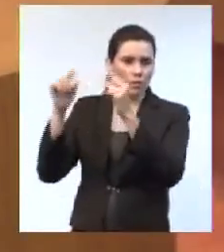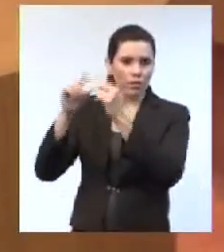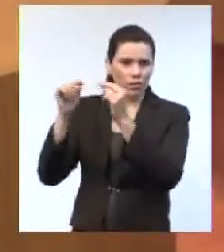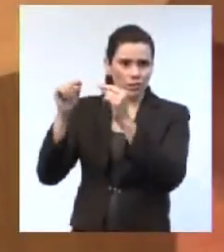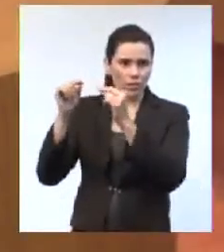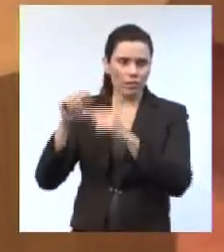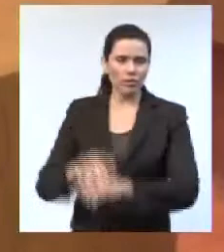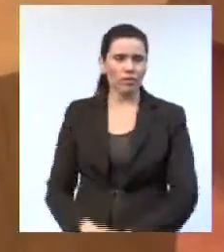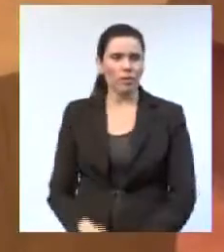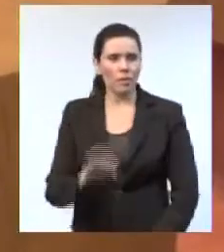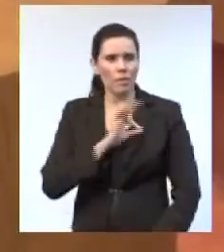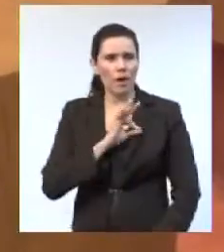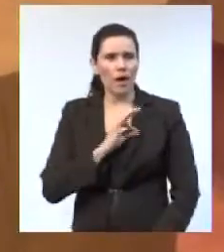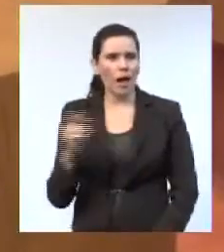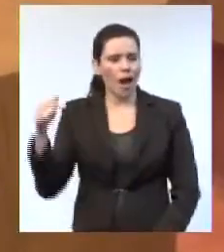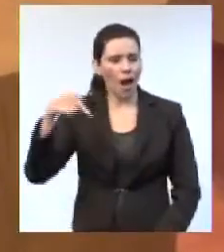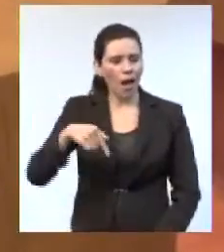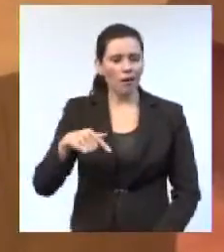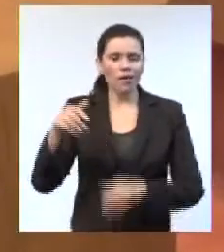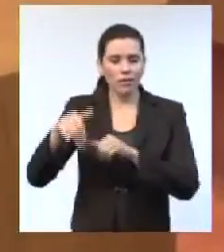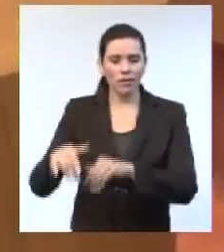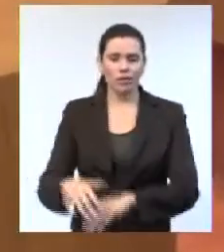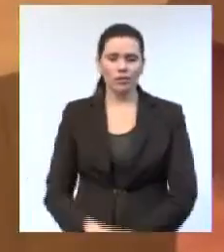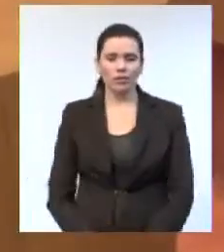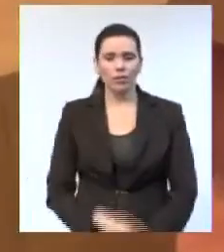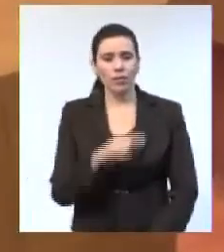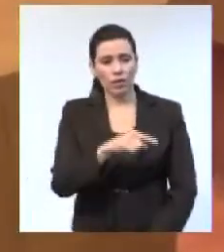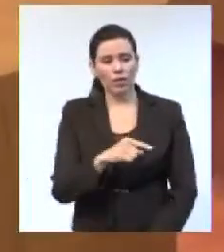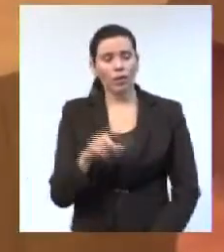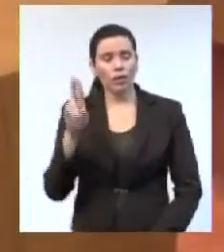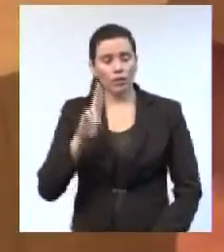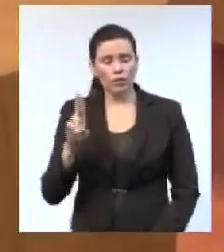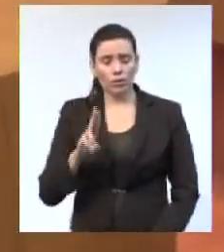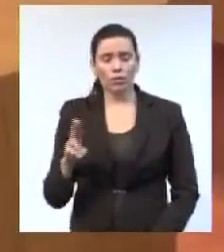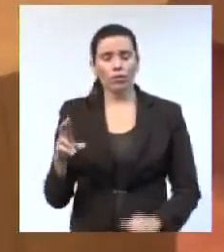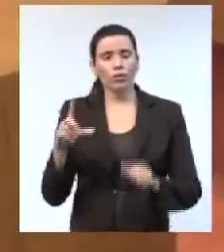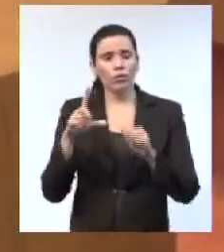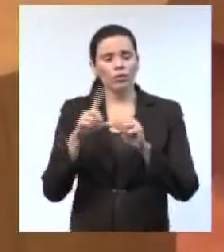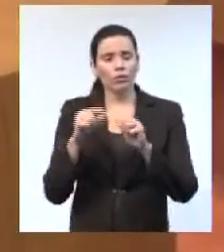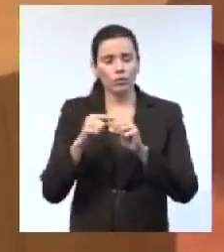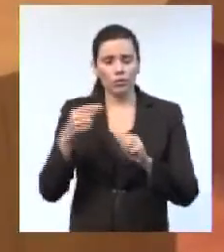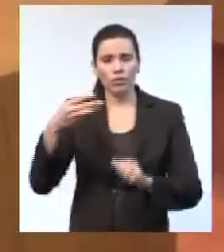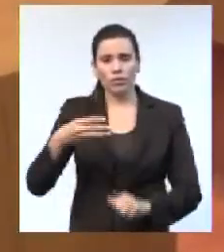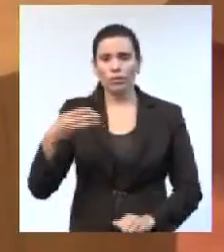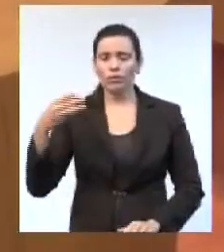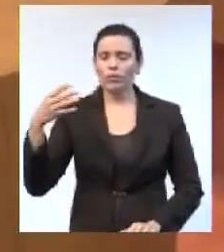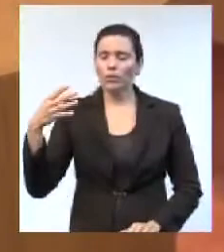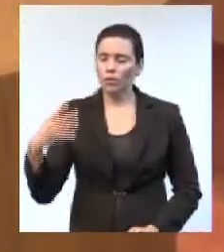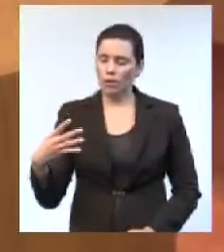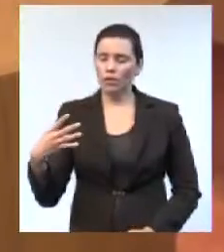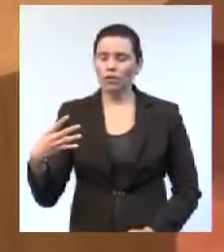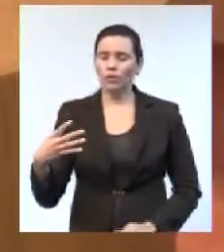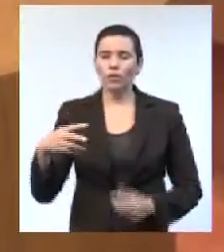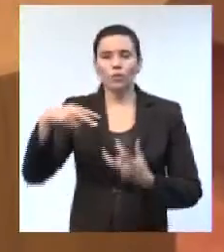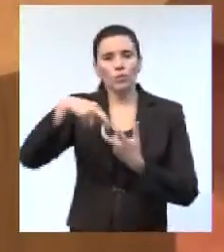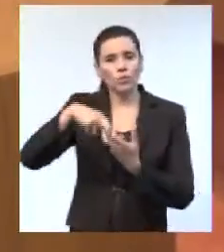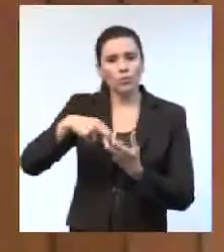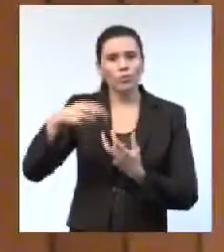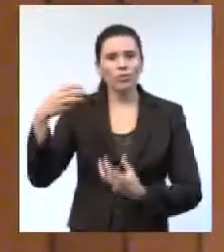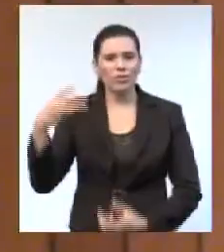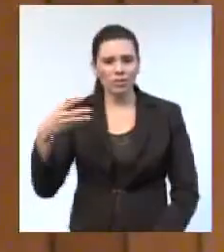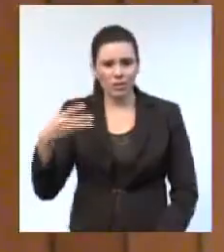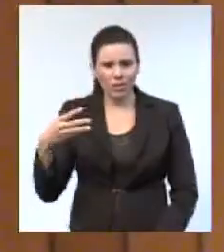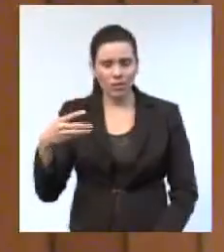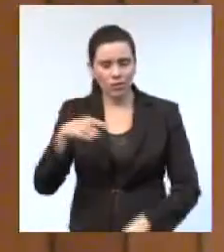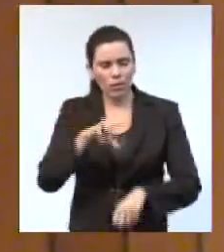errado, utilizou o artigo 34 da Constituição Federal, inciso 3º, que é exatamente: a União